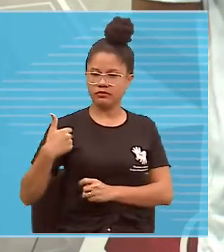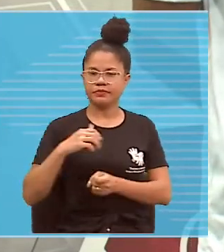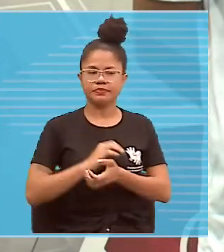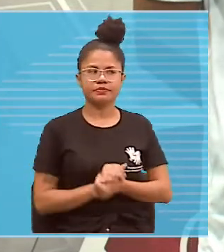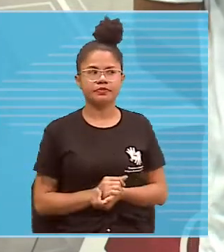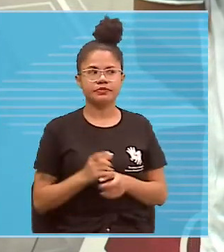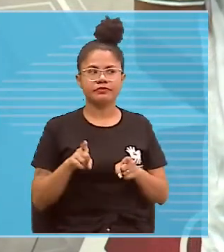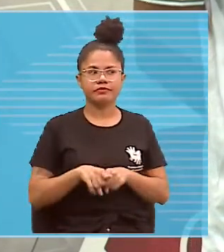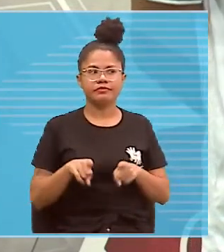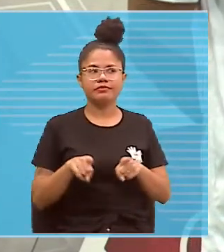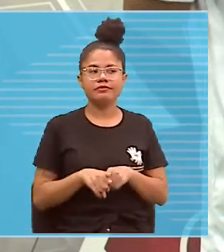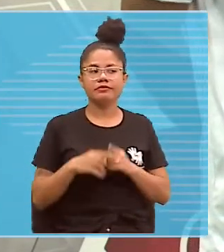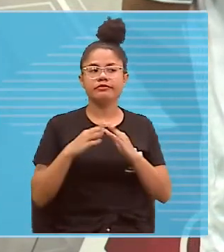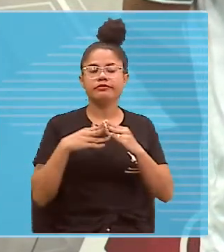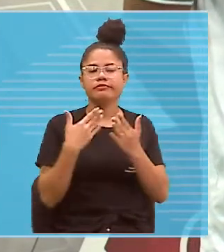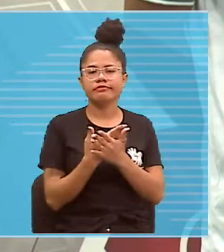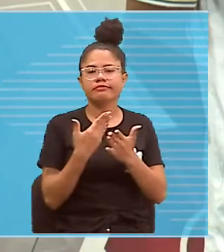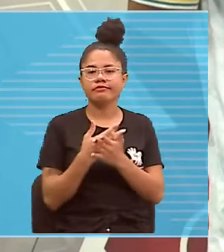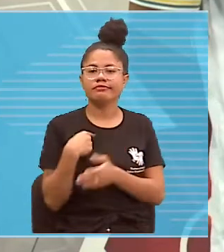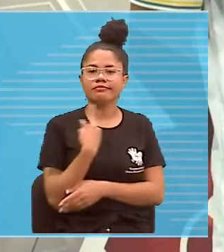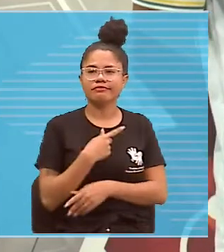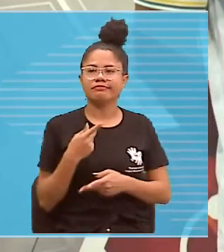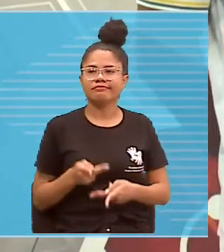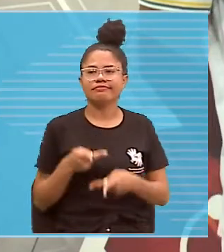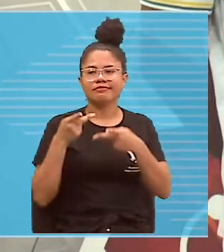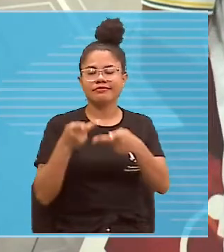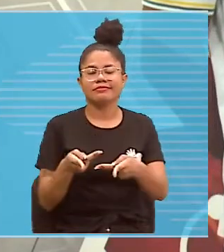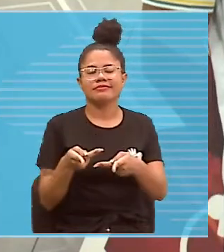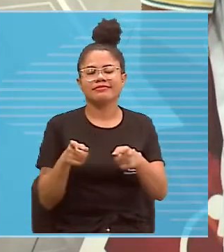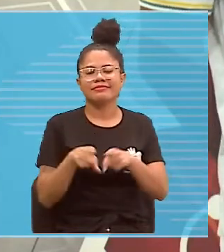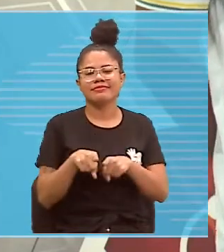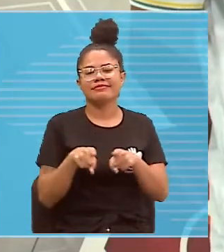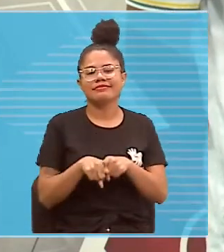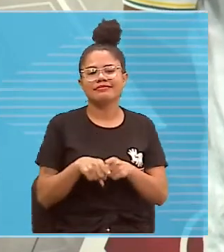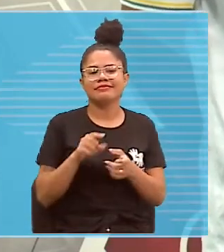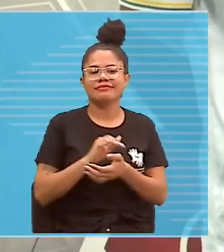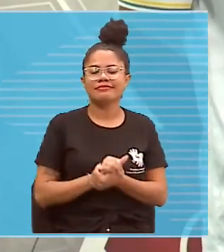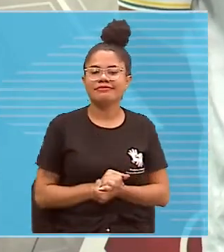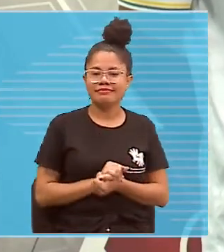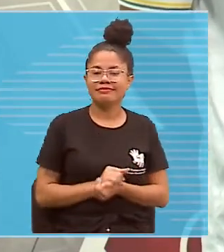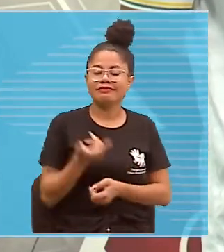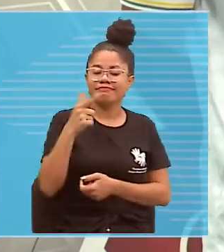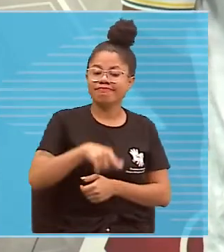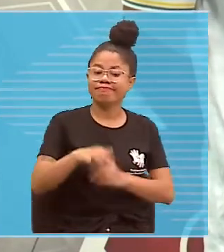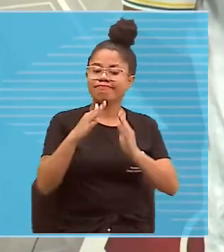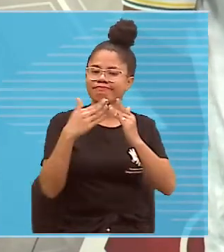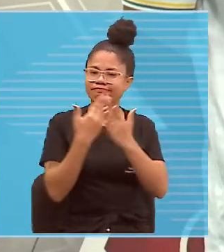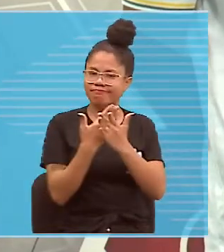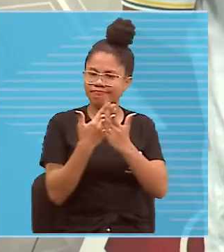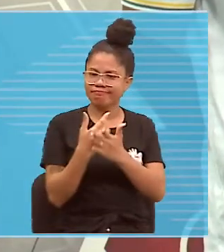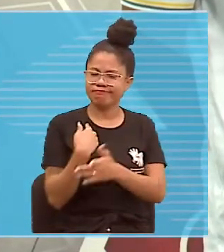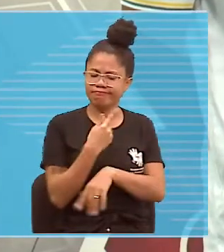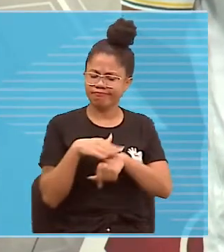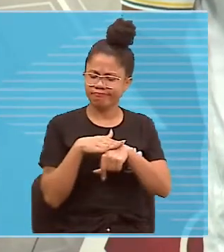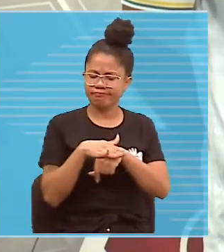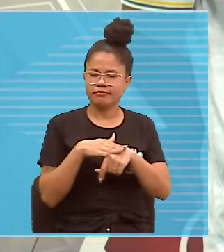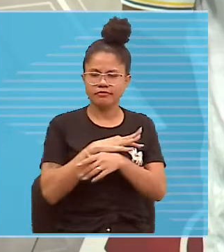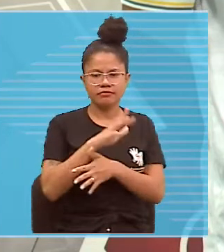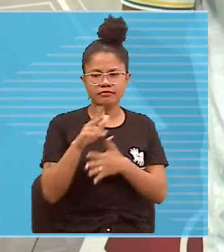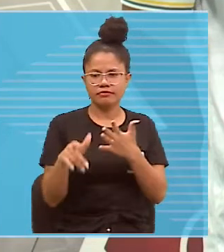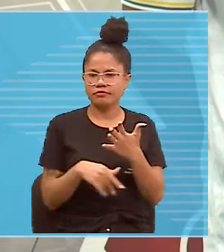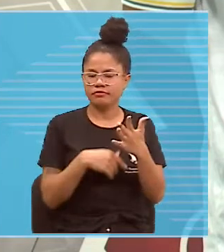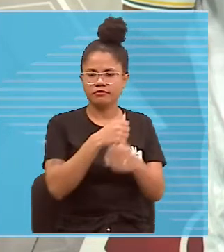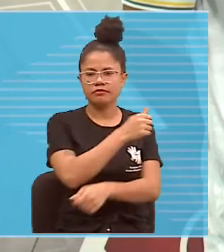7 round de Cavalcante, a gente esteve lá nessa manhã de conversas e conversamos com os alunos sobre esses projetos que a gente acabou de ver, e a gente